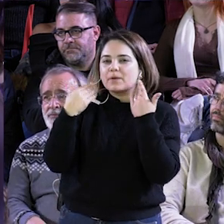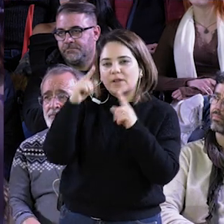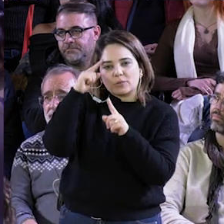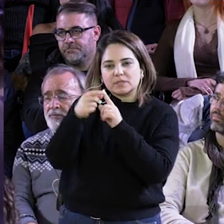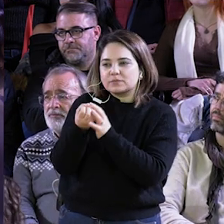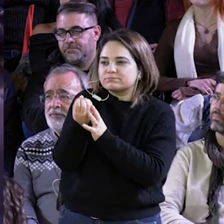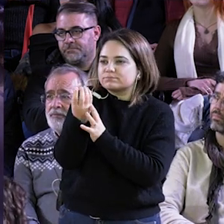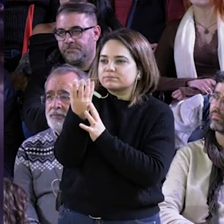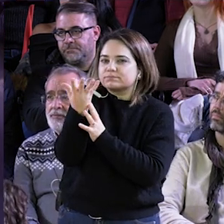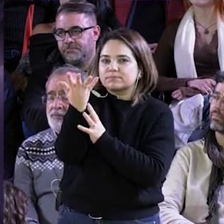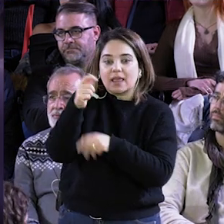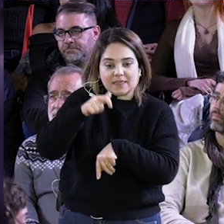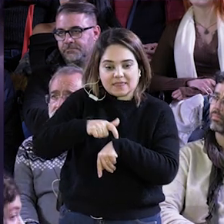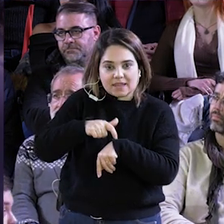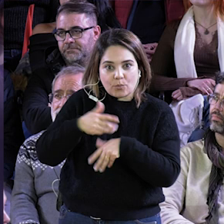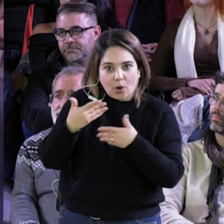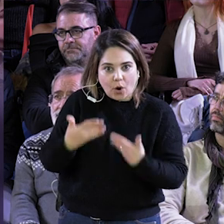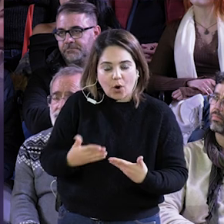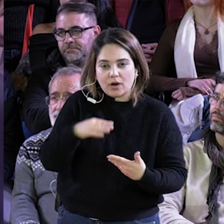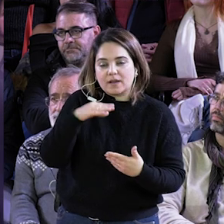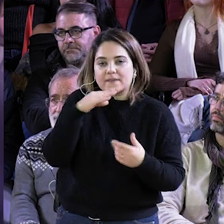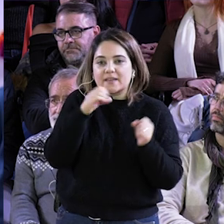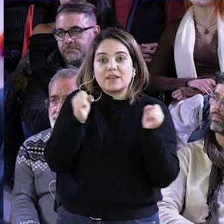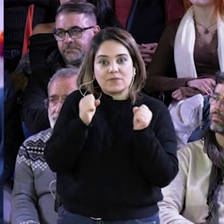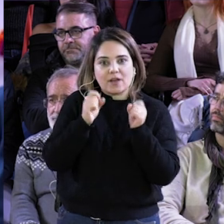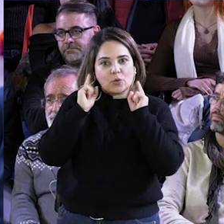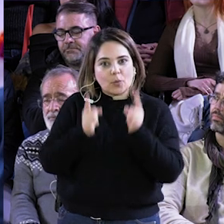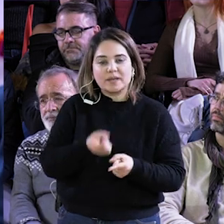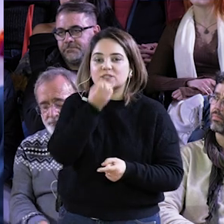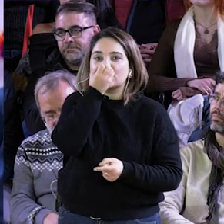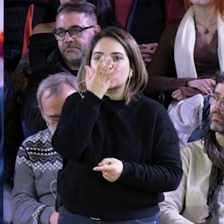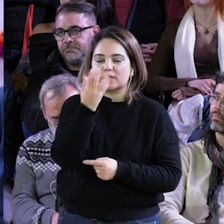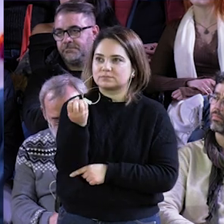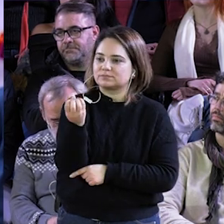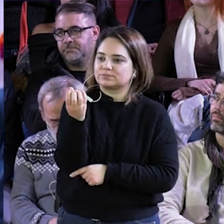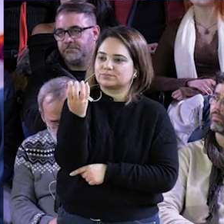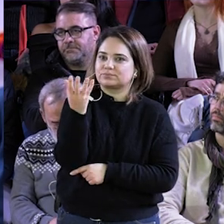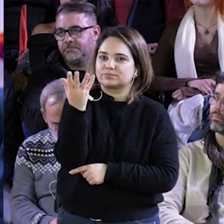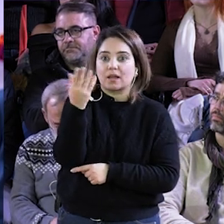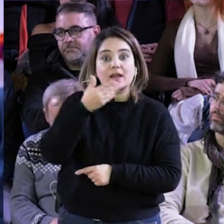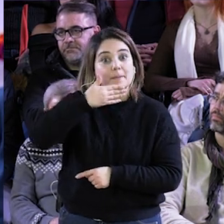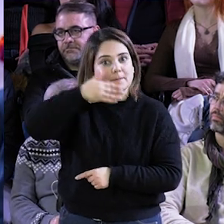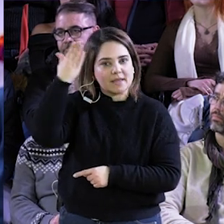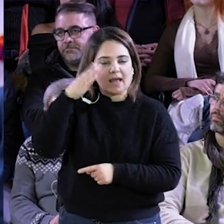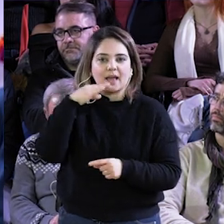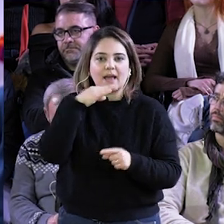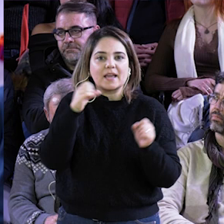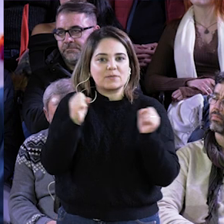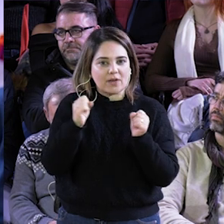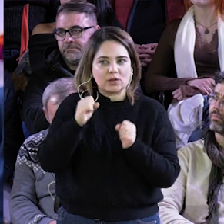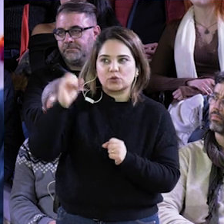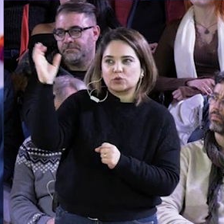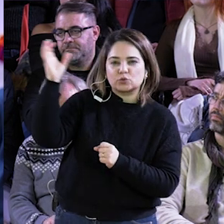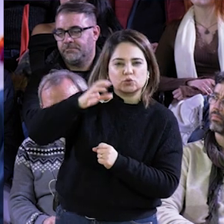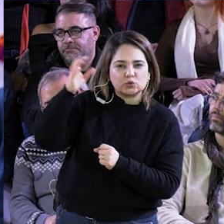florirem. É ainda no tempo rigoroso do inverno que dão flor. Foi numa típica manhã de inverno, sob a chuva e